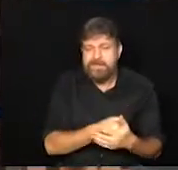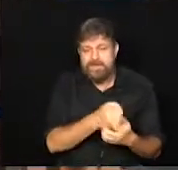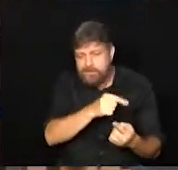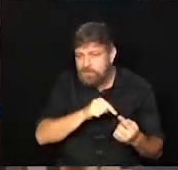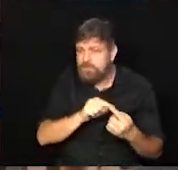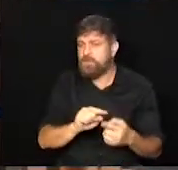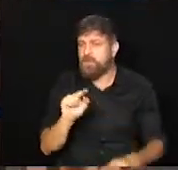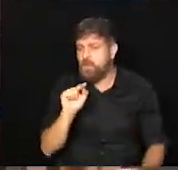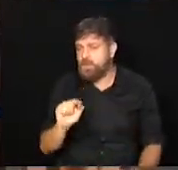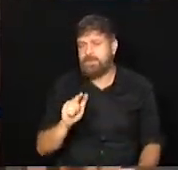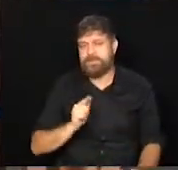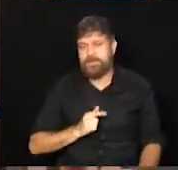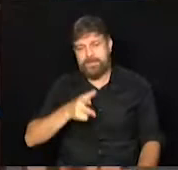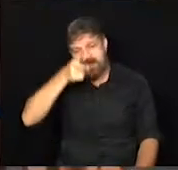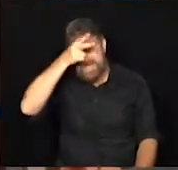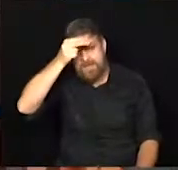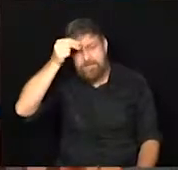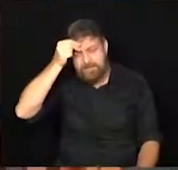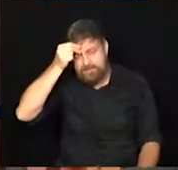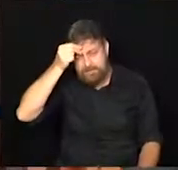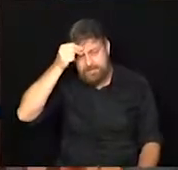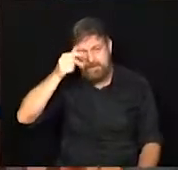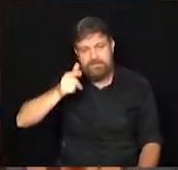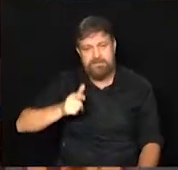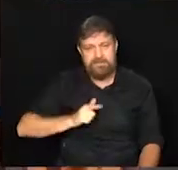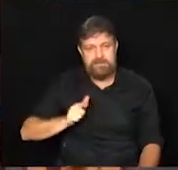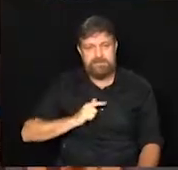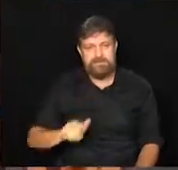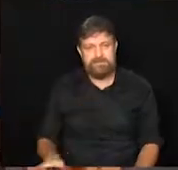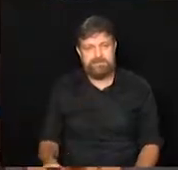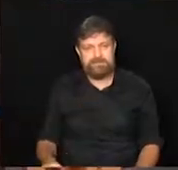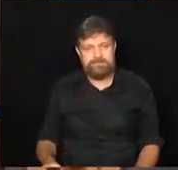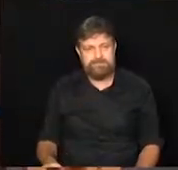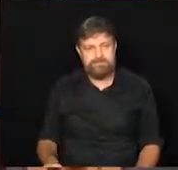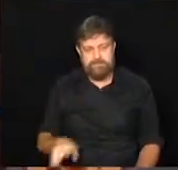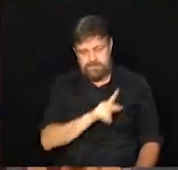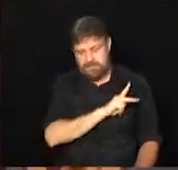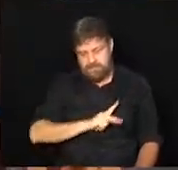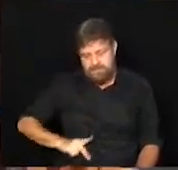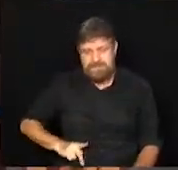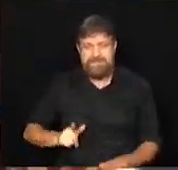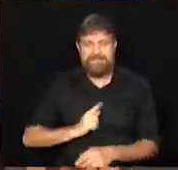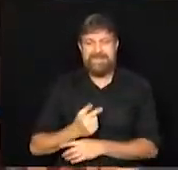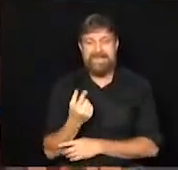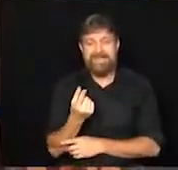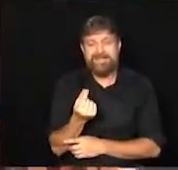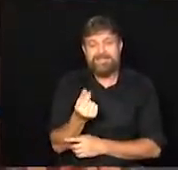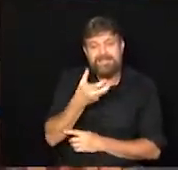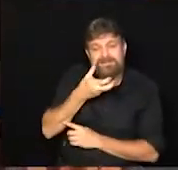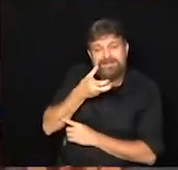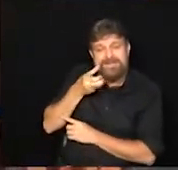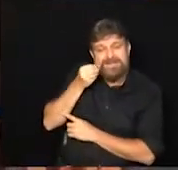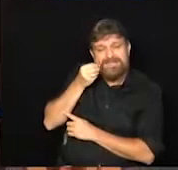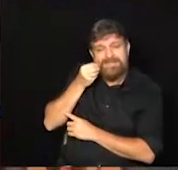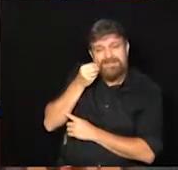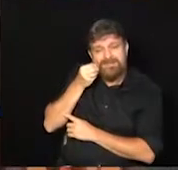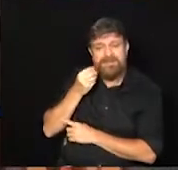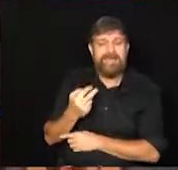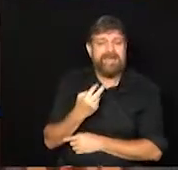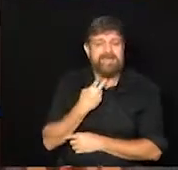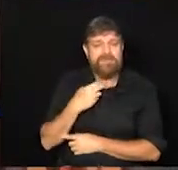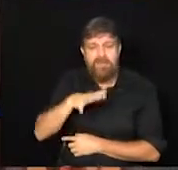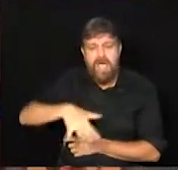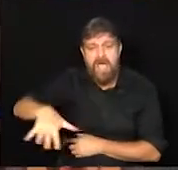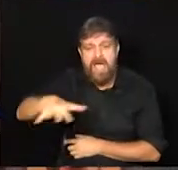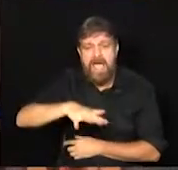muito para que os prefeitos, né, para que o presidente tenha esse olhar de não desmobilizar essa